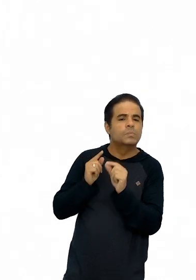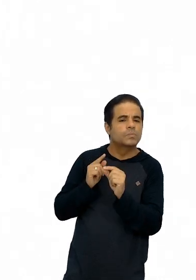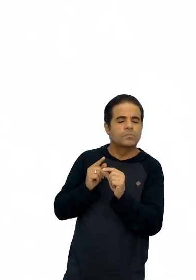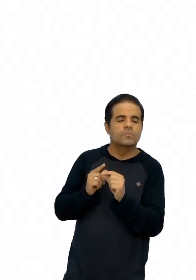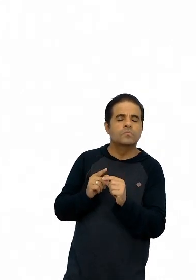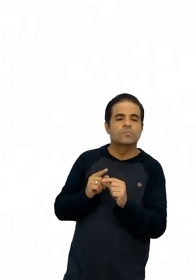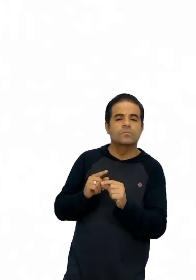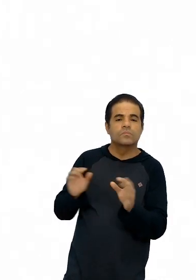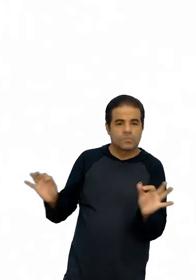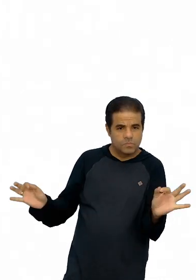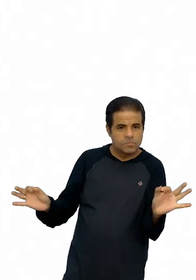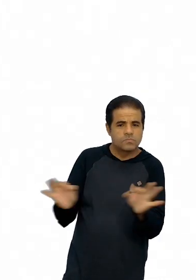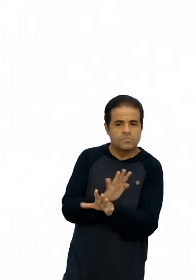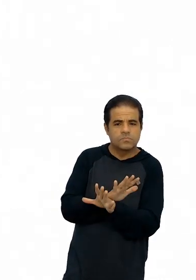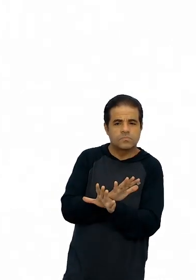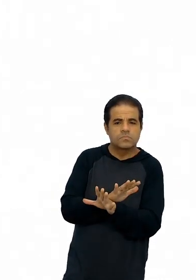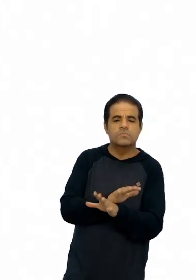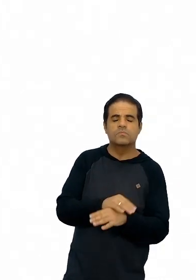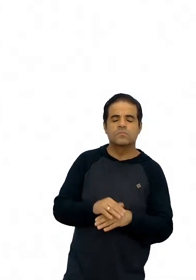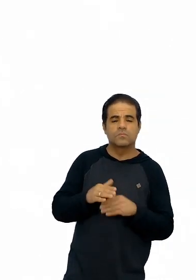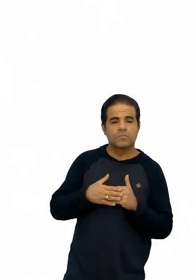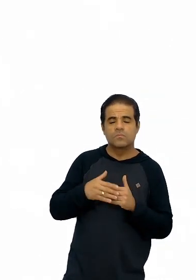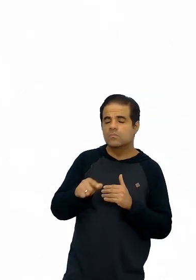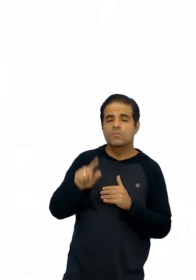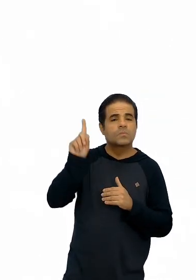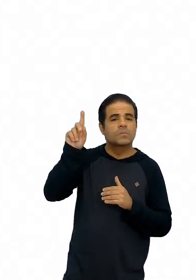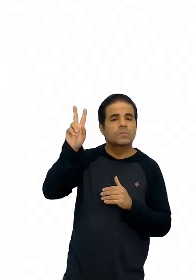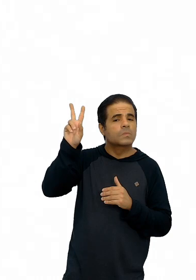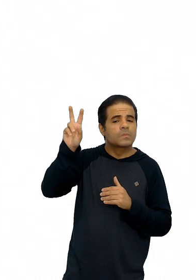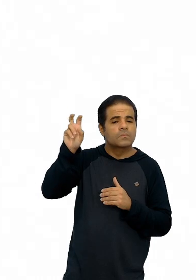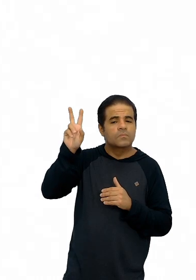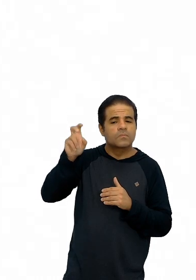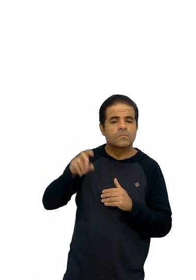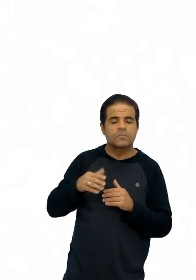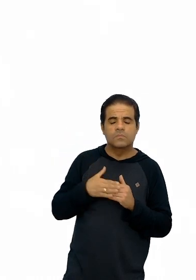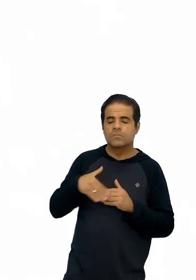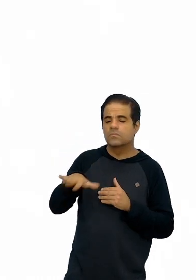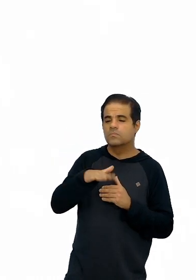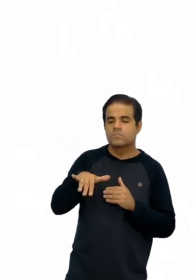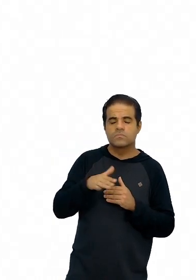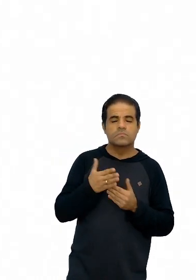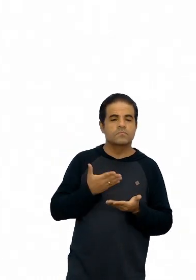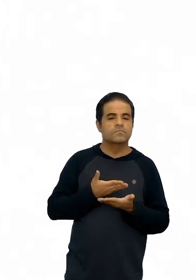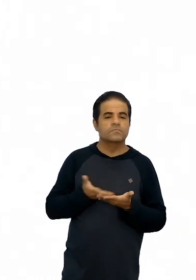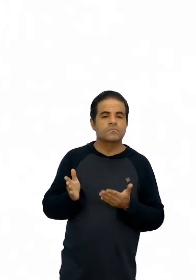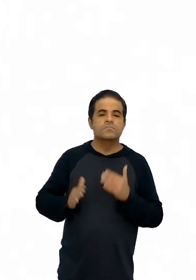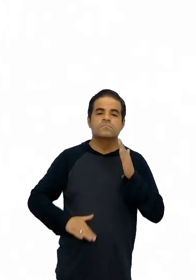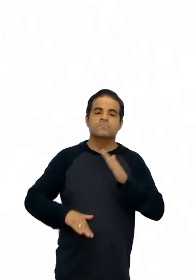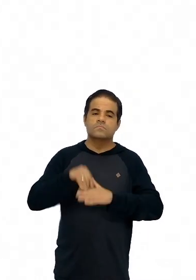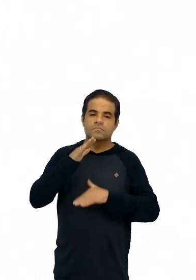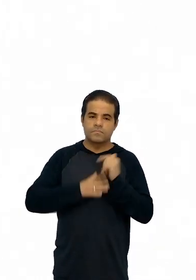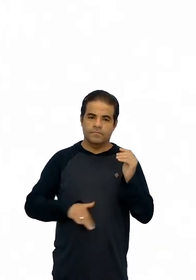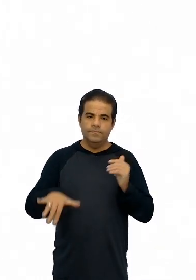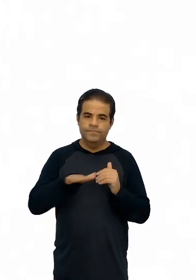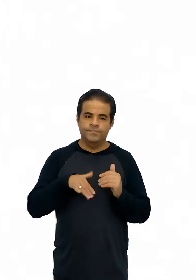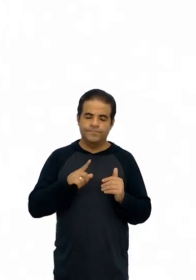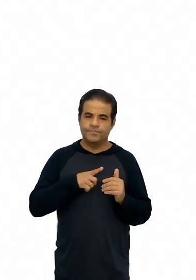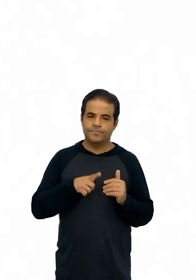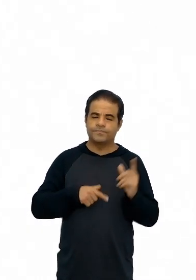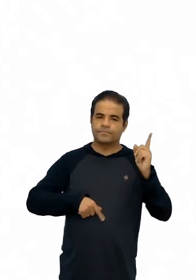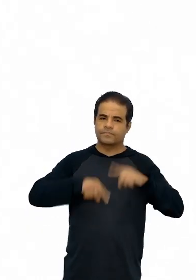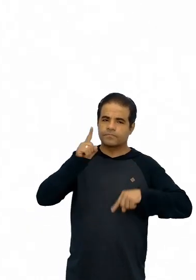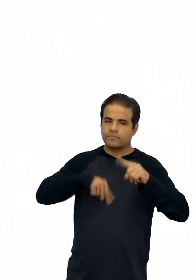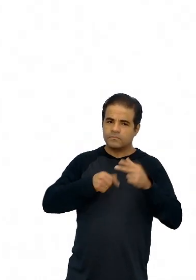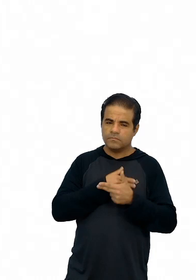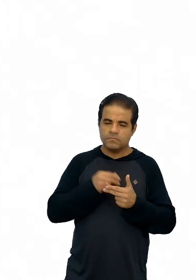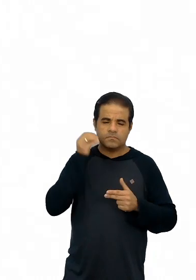Quando a gente encerra um determinado assunto com eles, né, uma habilidade, né, um objeto de